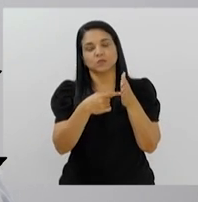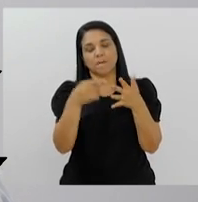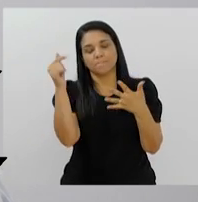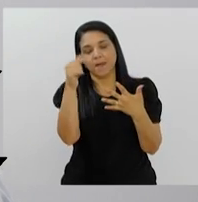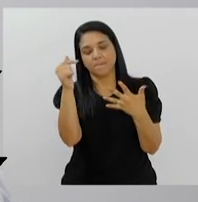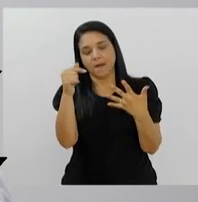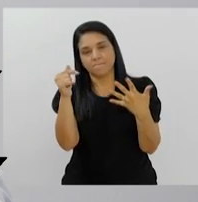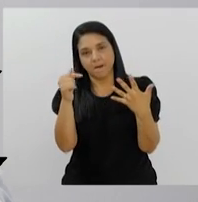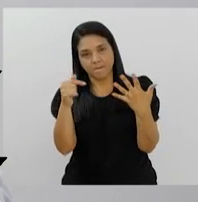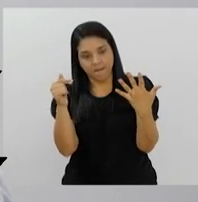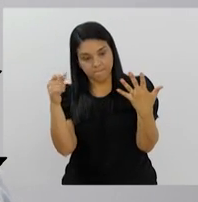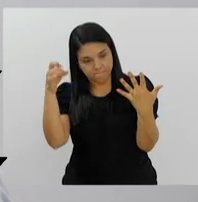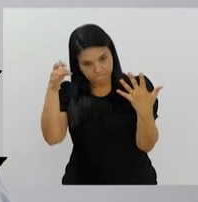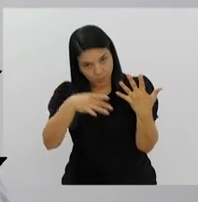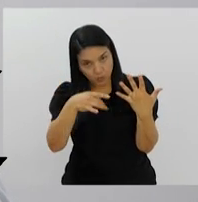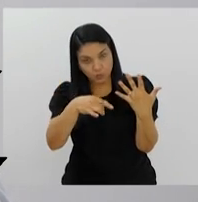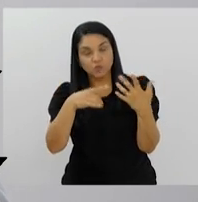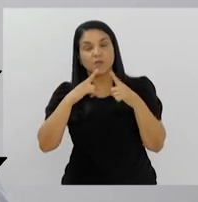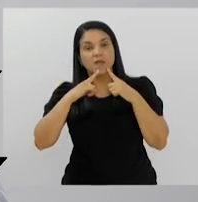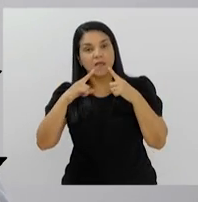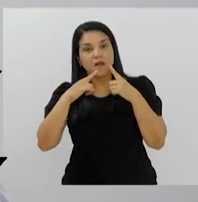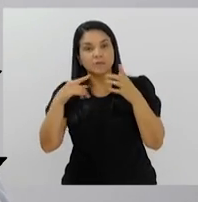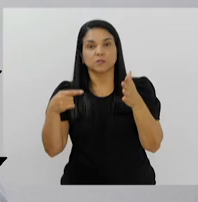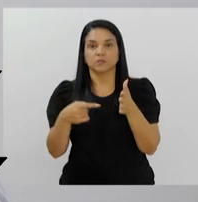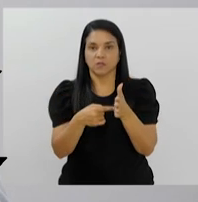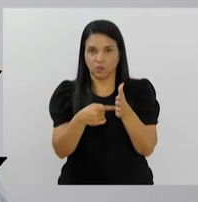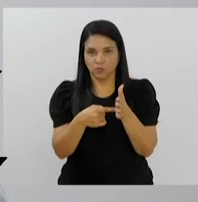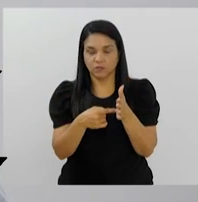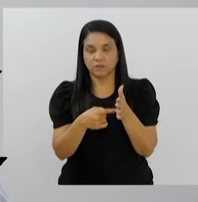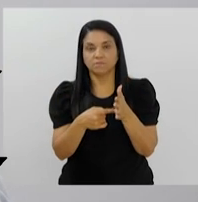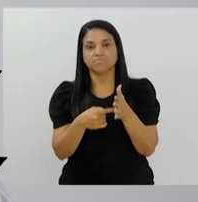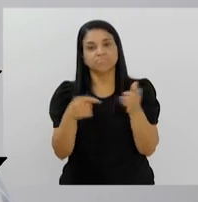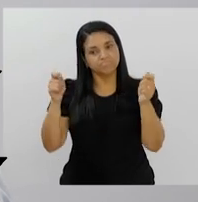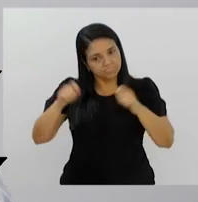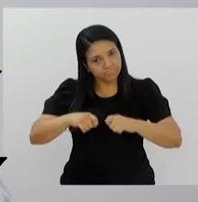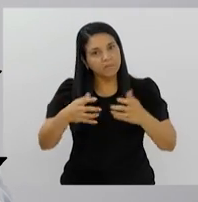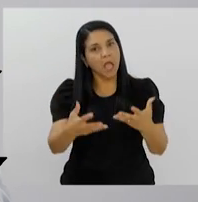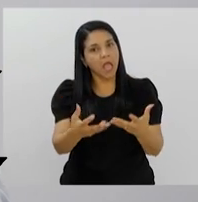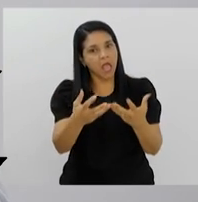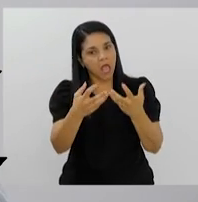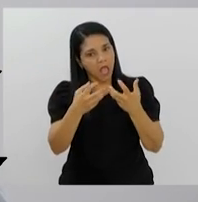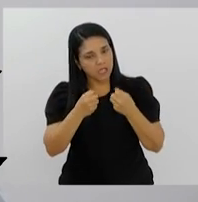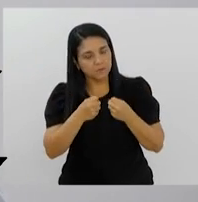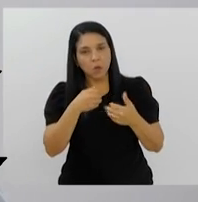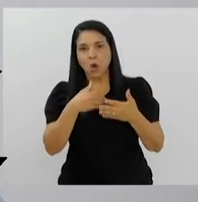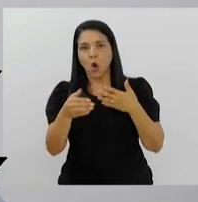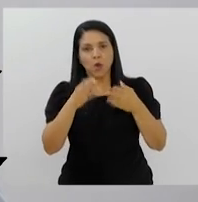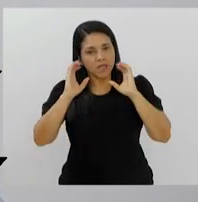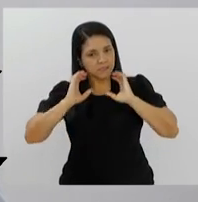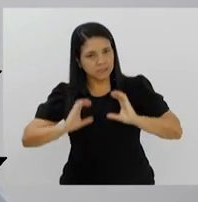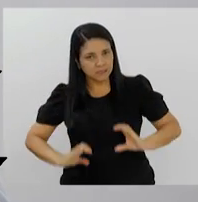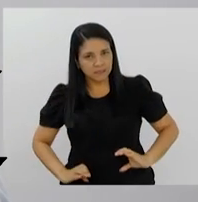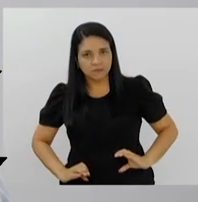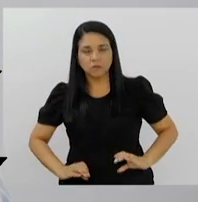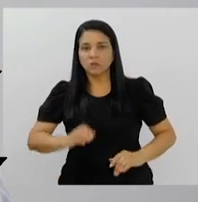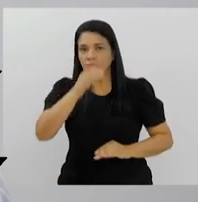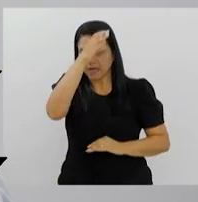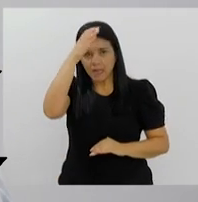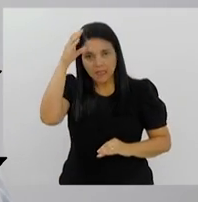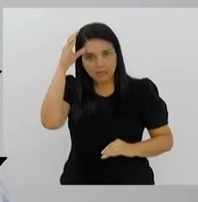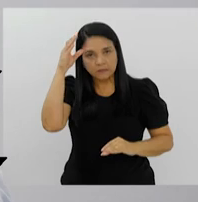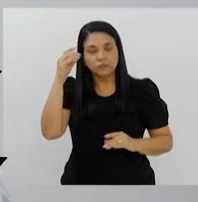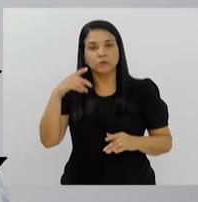saúde que nós temos competência para poder receber de qualquer cidadão de qualquer consumidor o